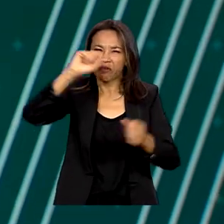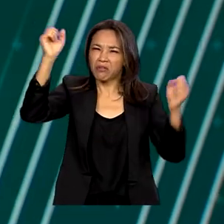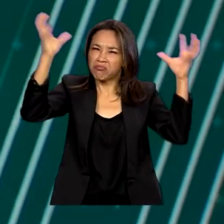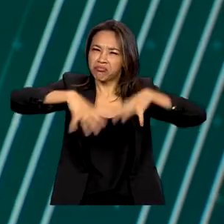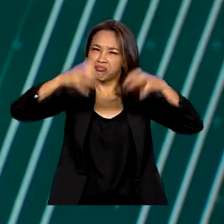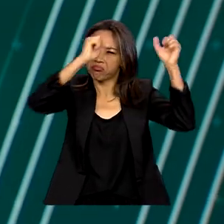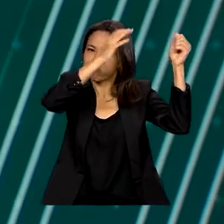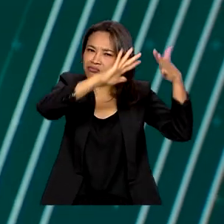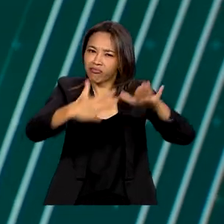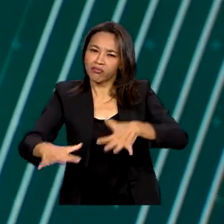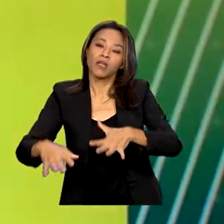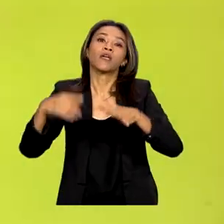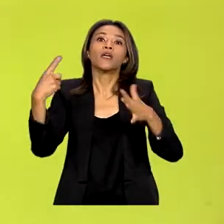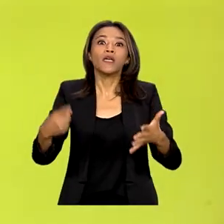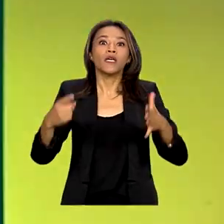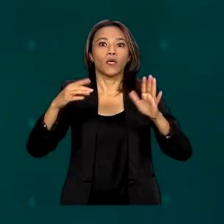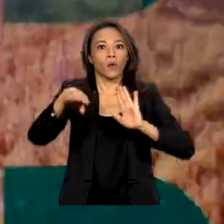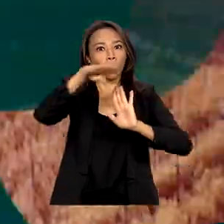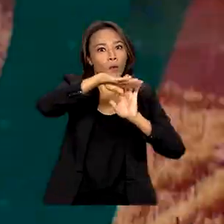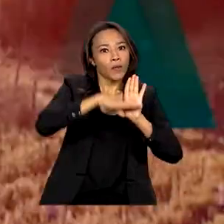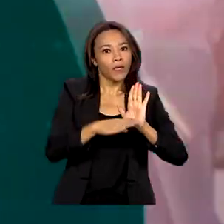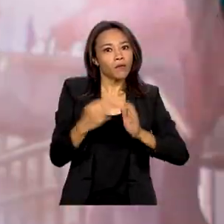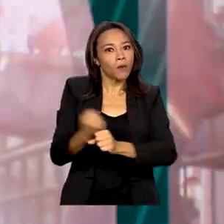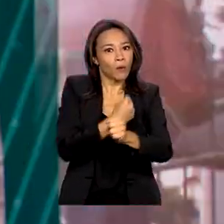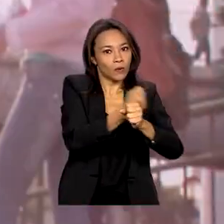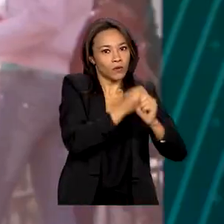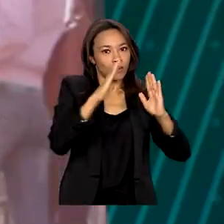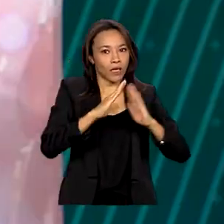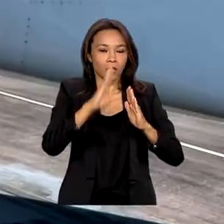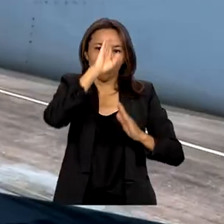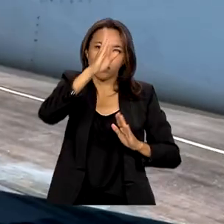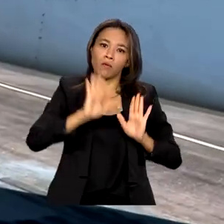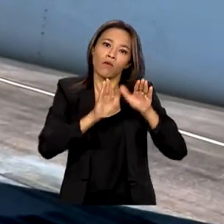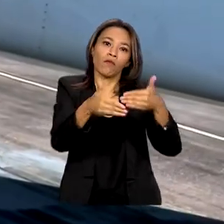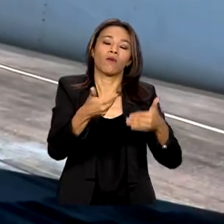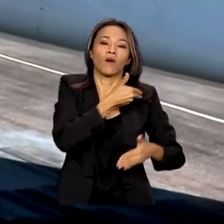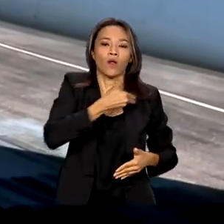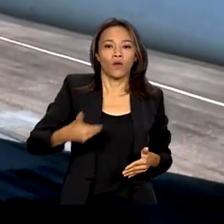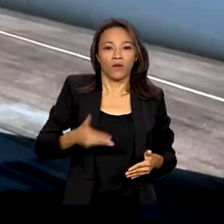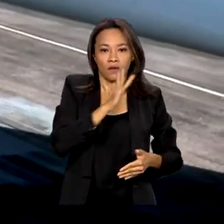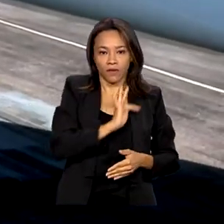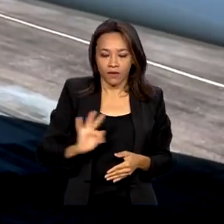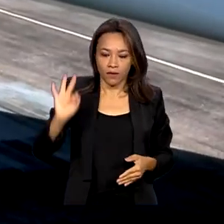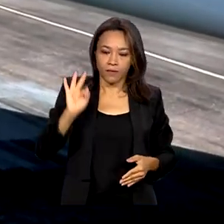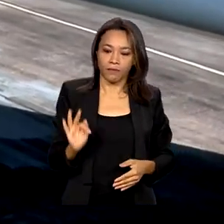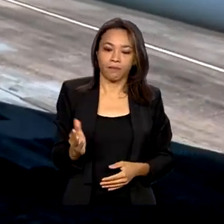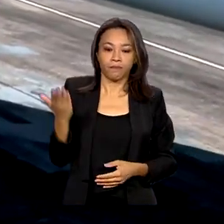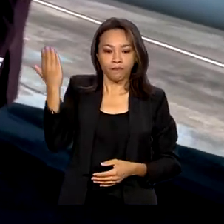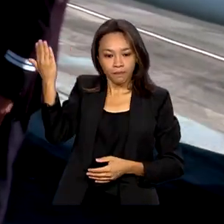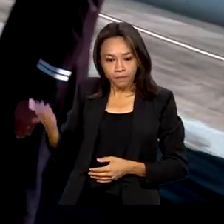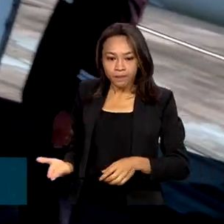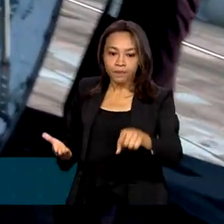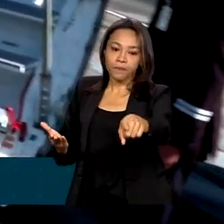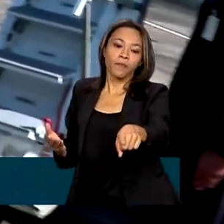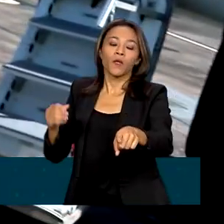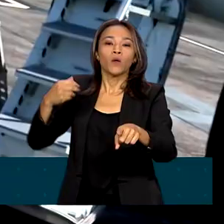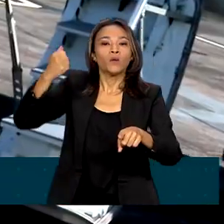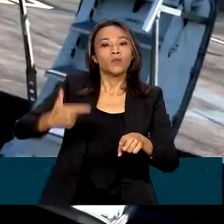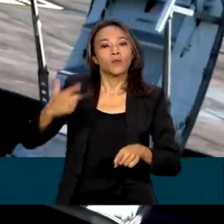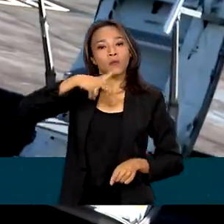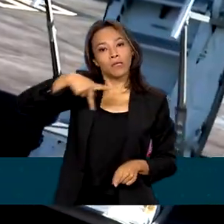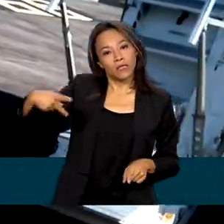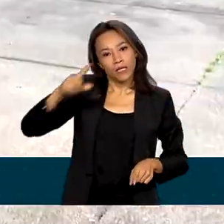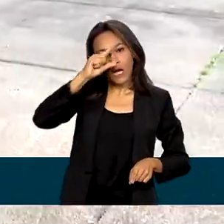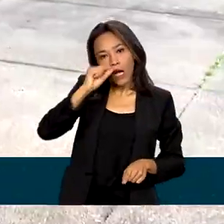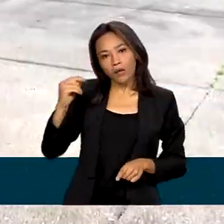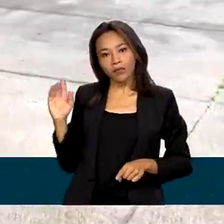o programa habitacional é a ação prioritária para o governo federal o vice-presidente Geraldo Alckmin chegou ao litoral norte